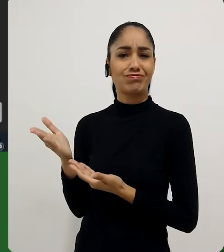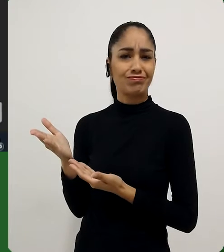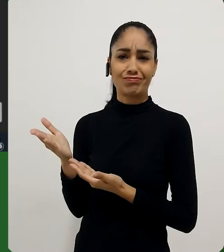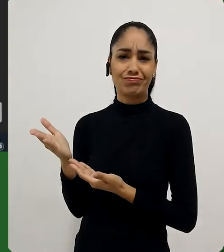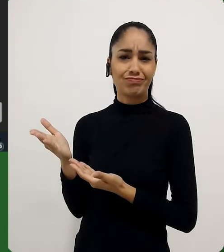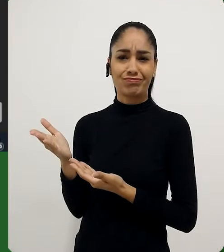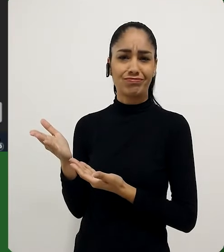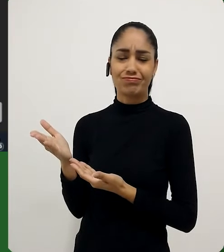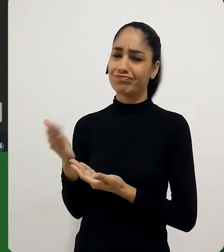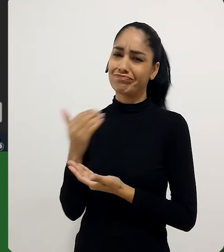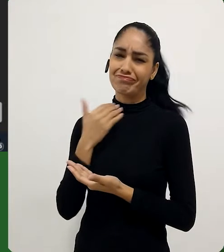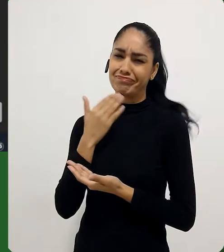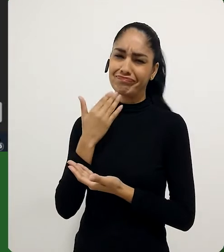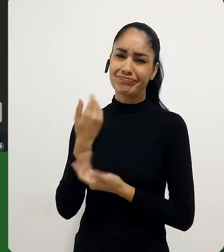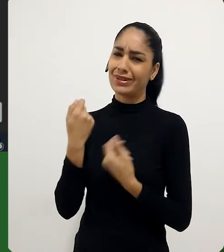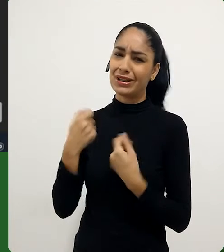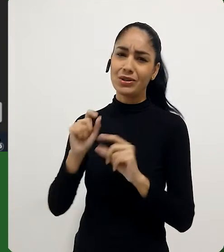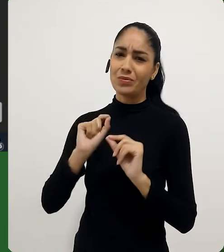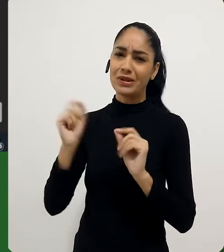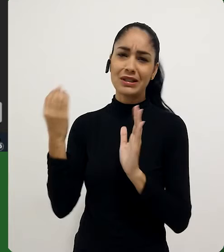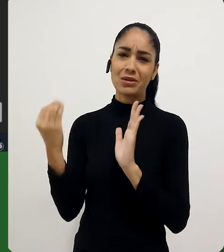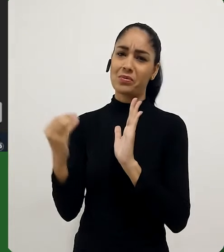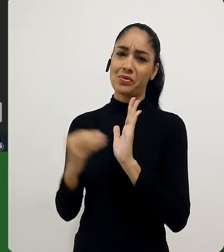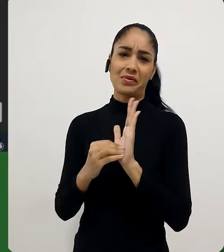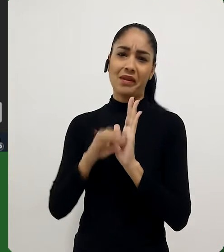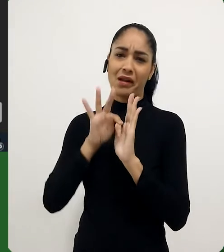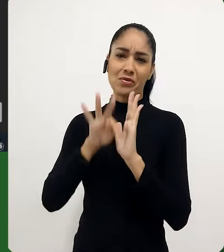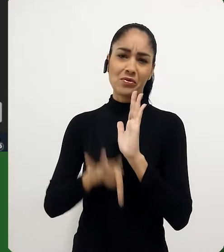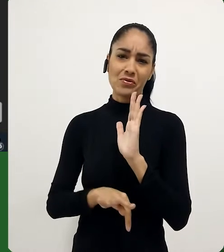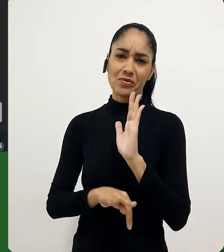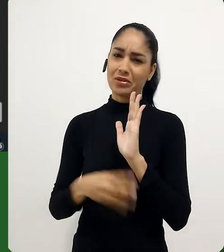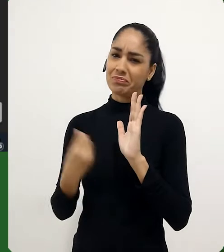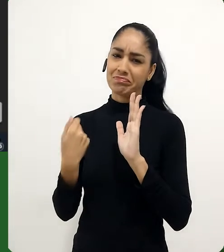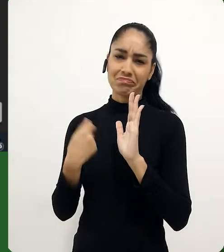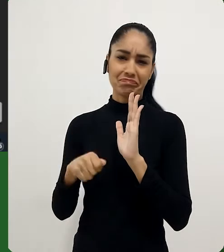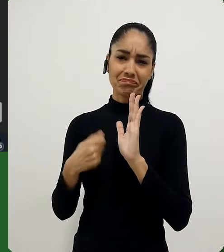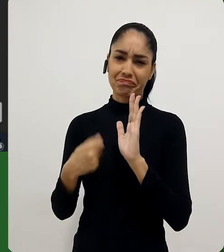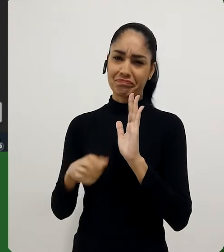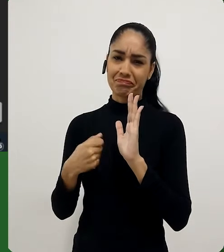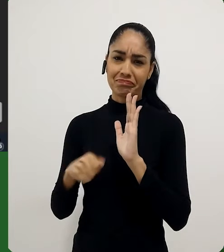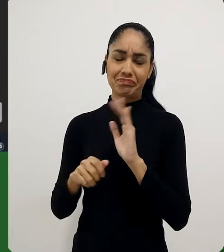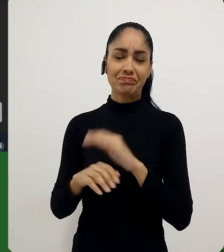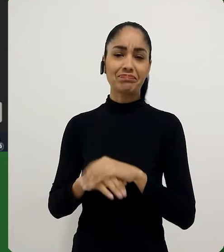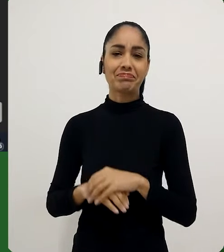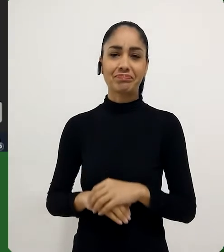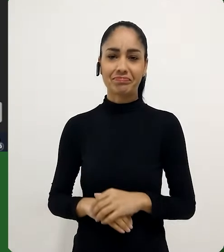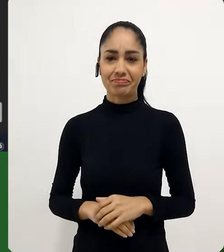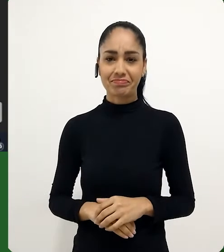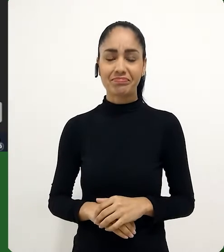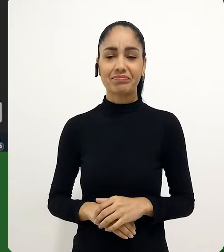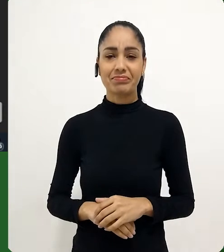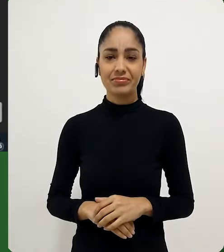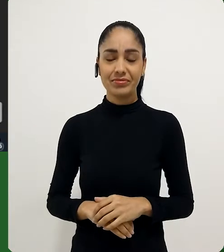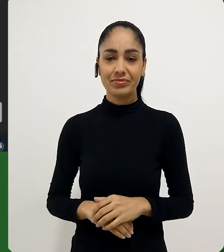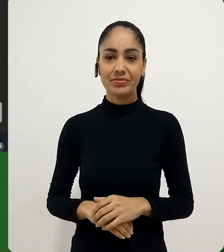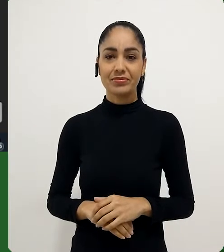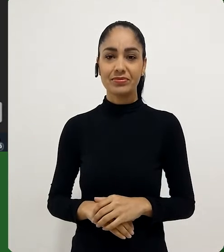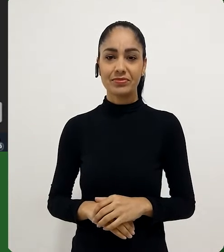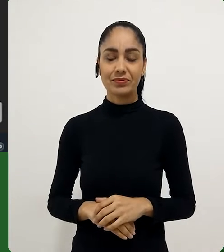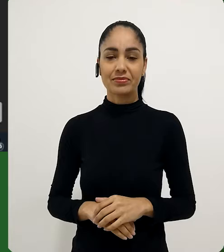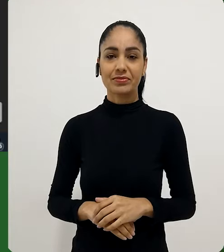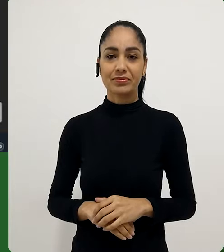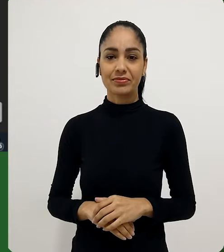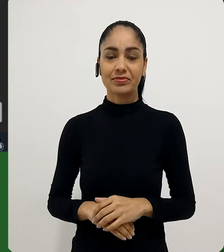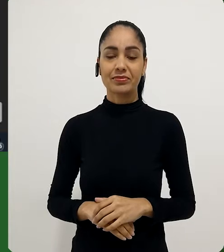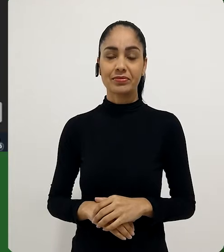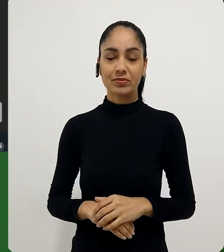essas, limitados ao exposto, encerramos, sendo o que nos resta oferecer para o momento,